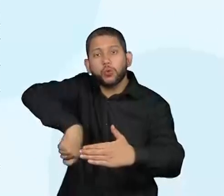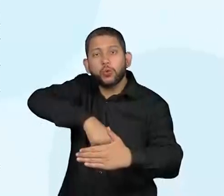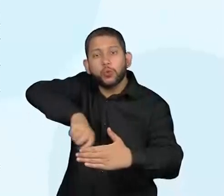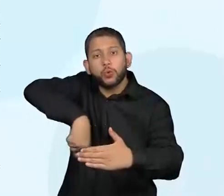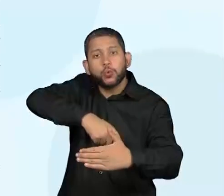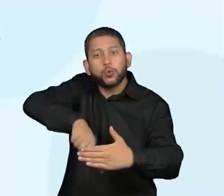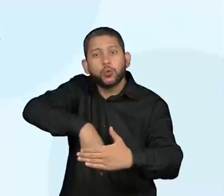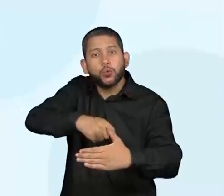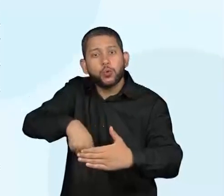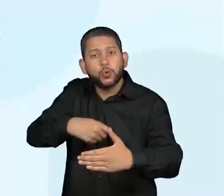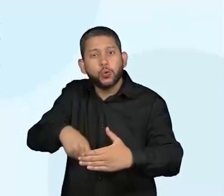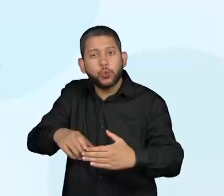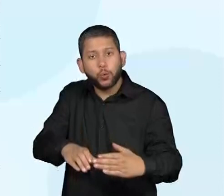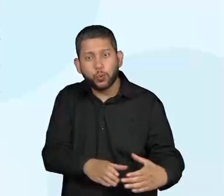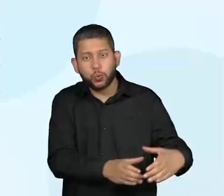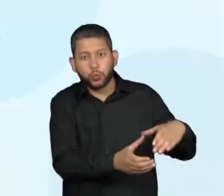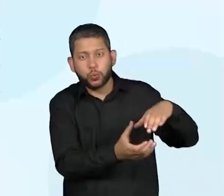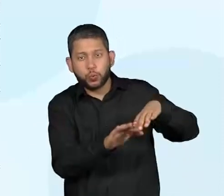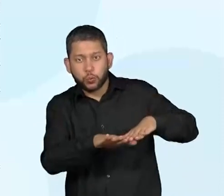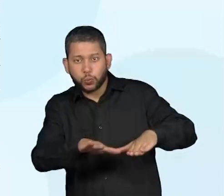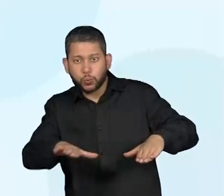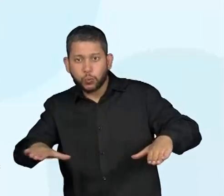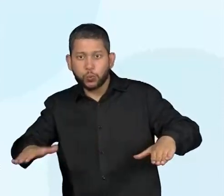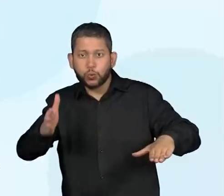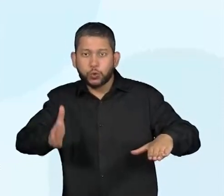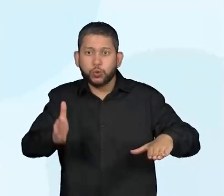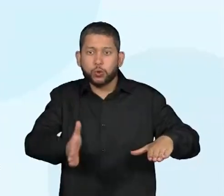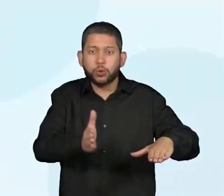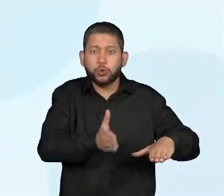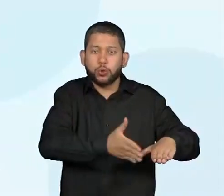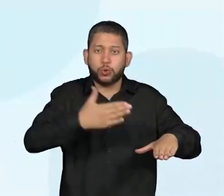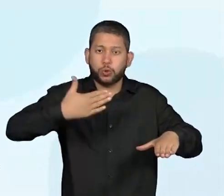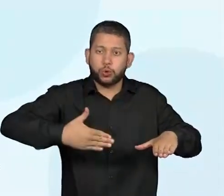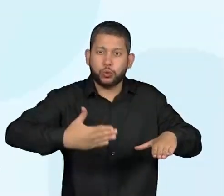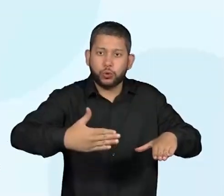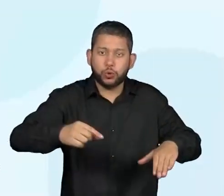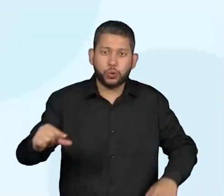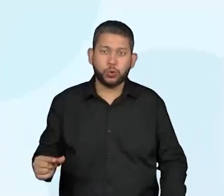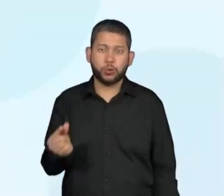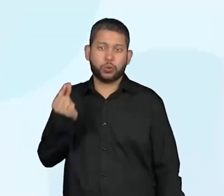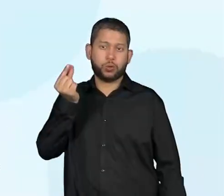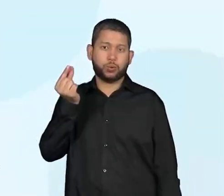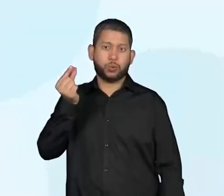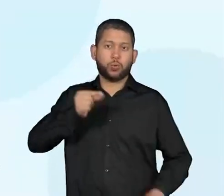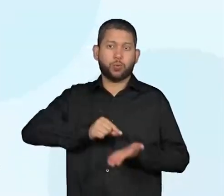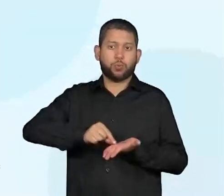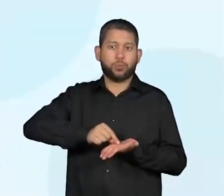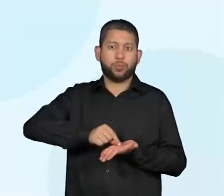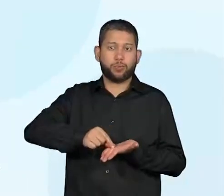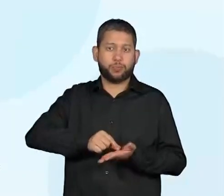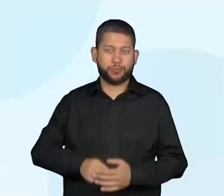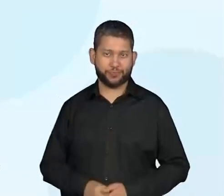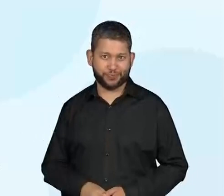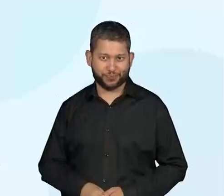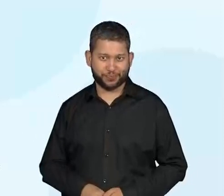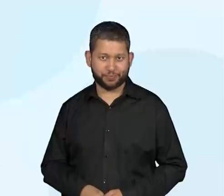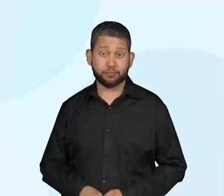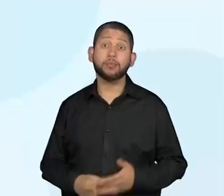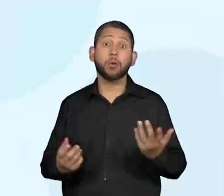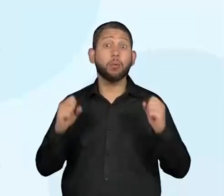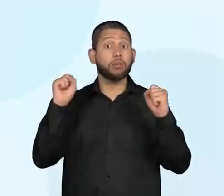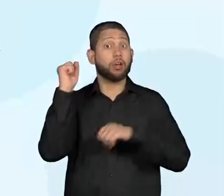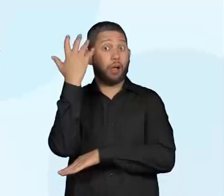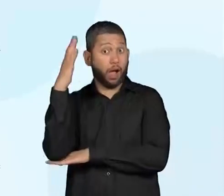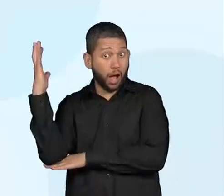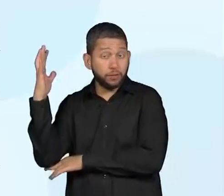tanto utilizam na escola. Tem também o extrativismo de origem animal. Olha só,